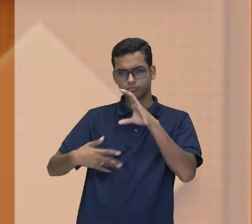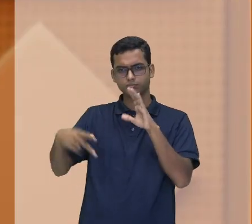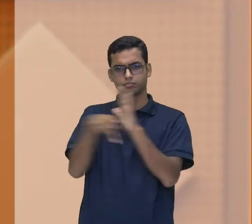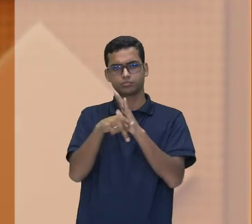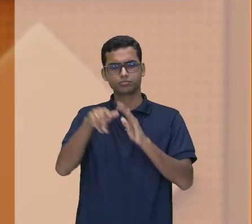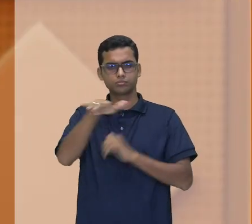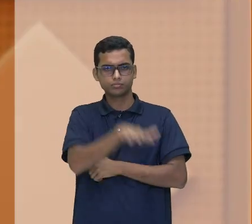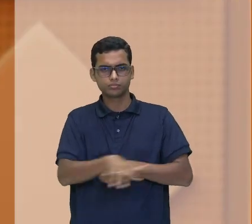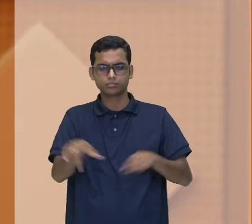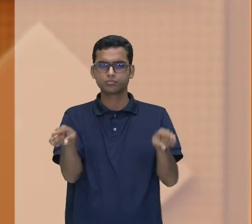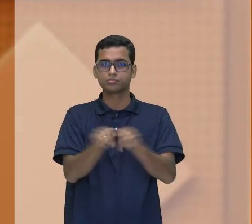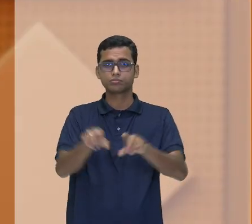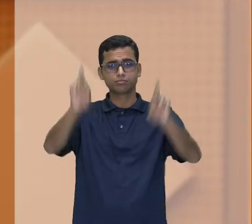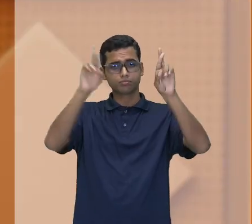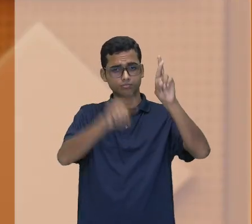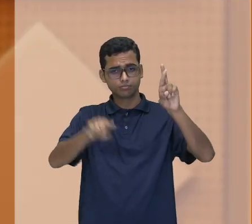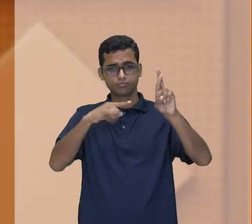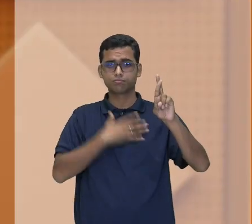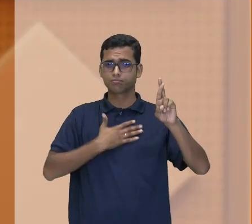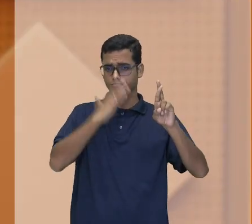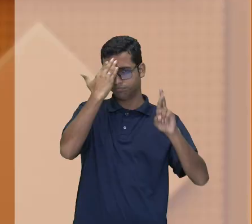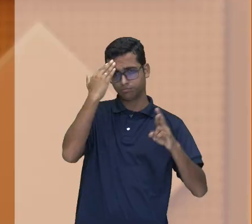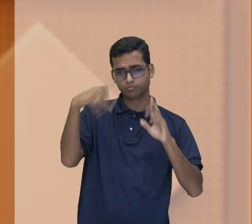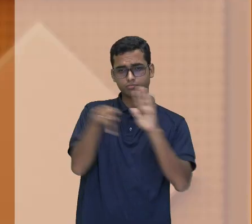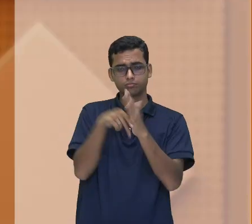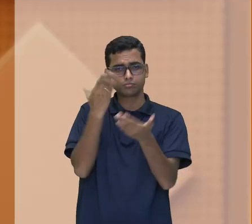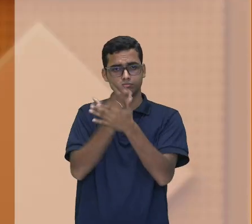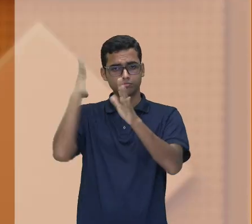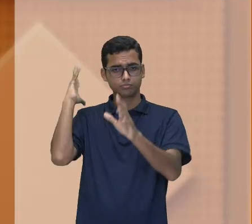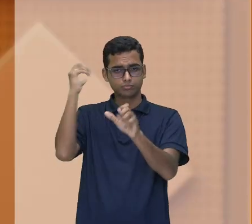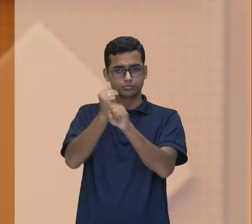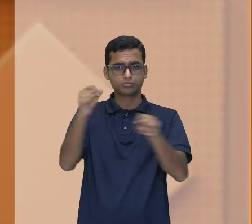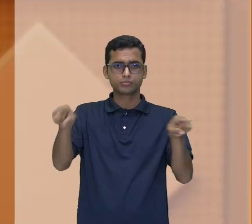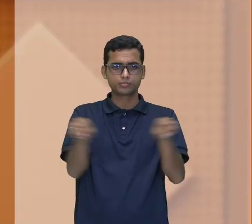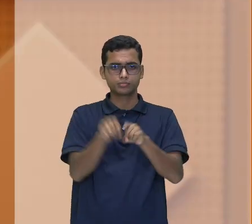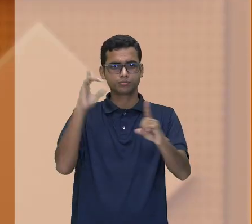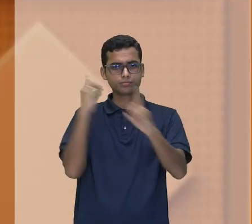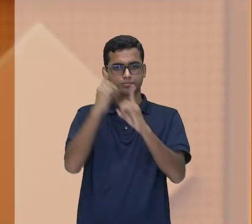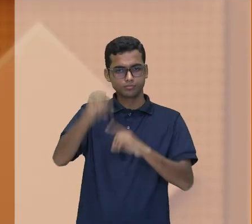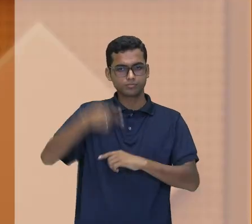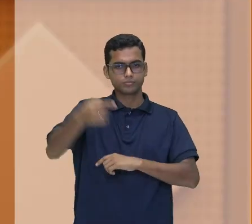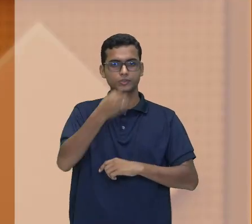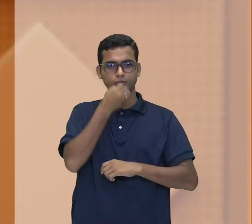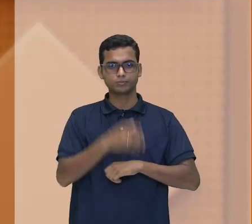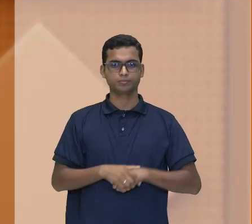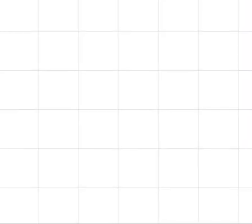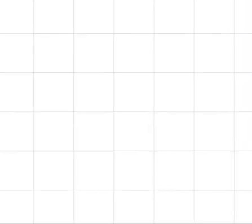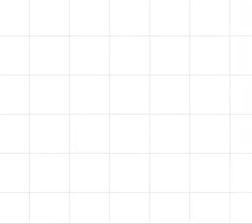características. Espero que vocês tenham compreendido a nossa revisão e até a próxima!